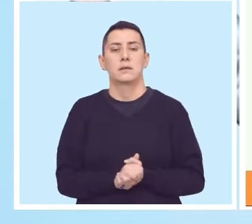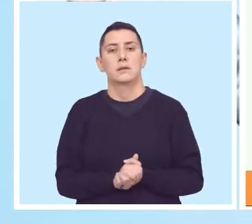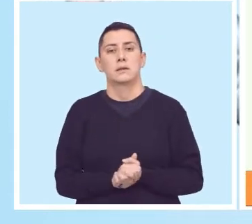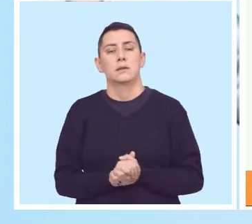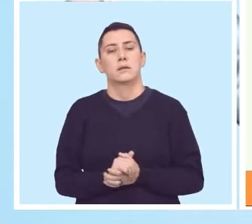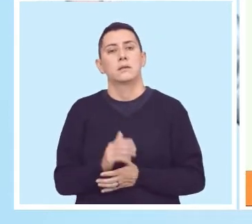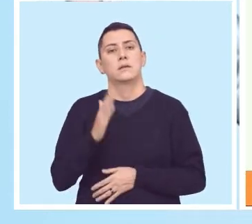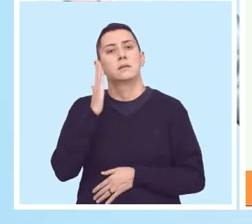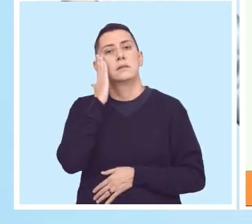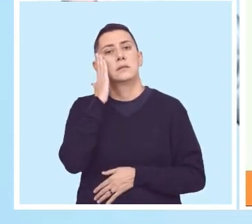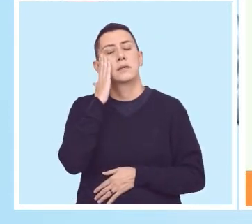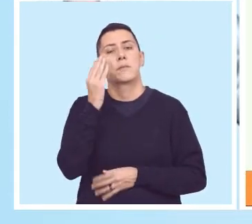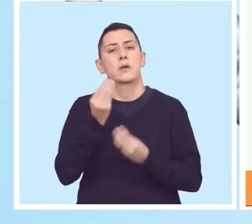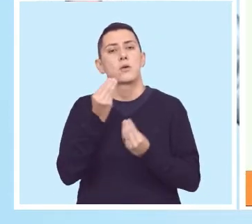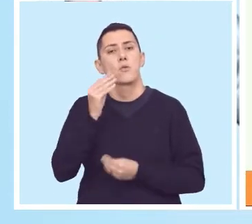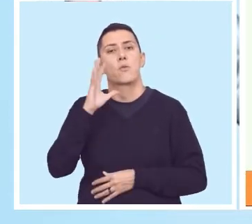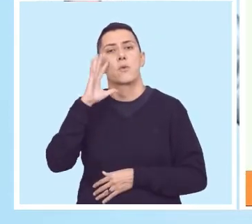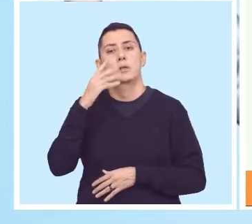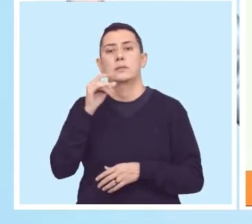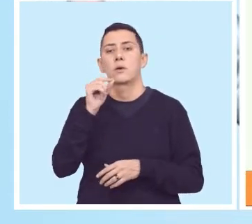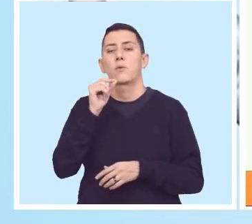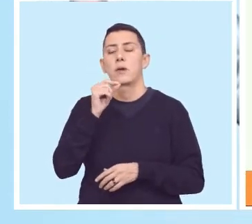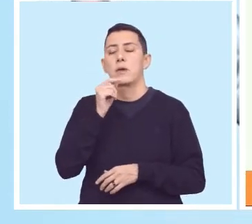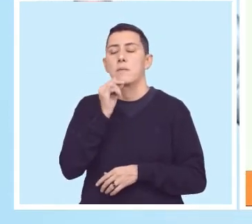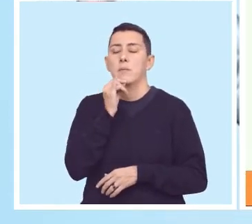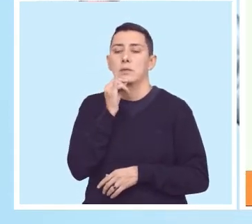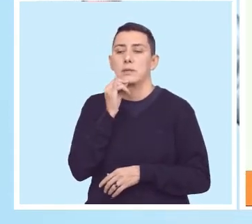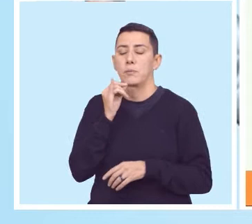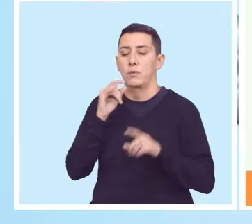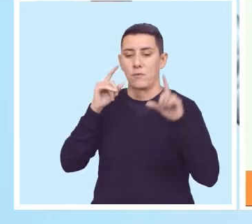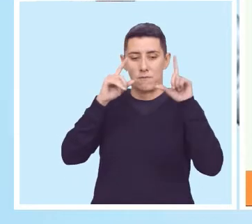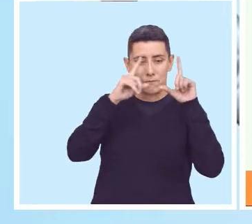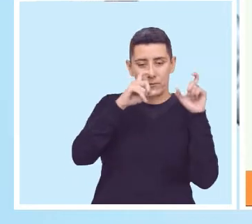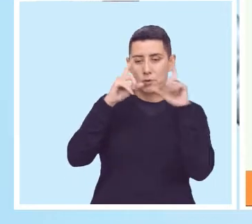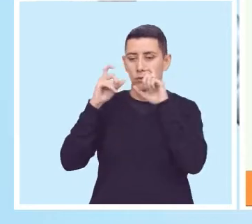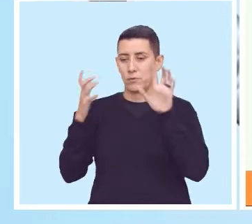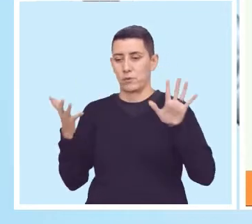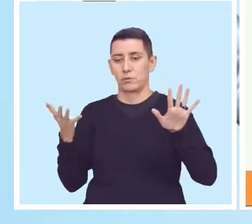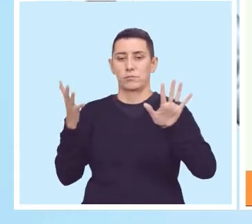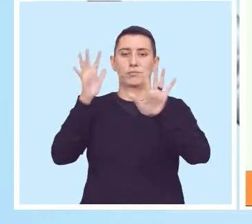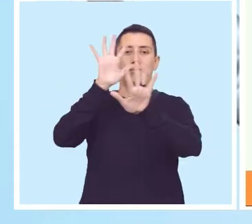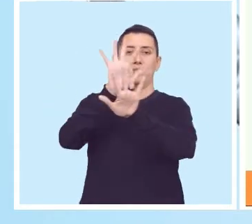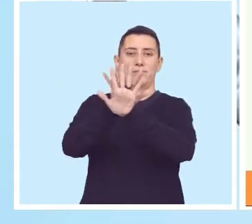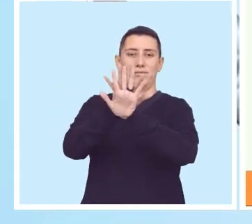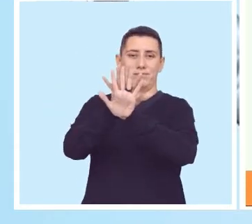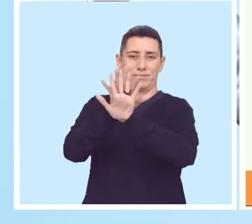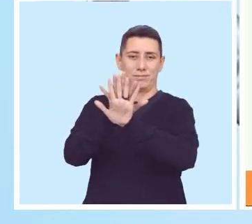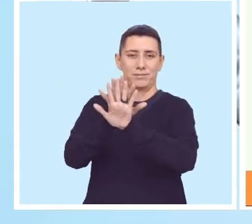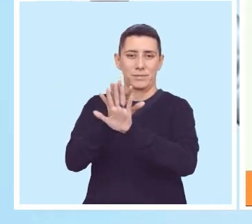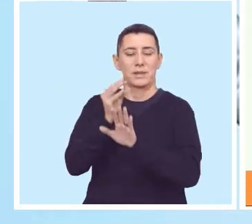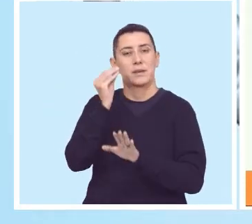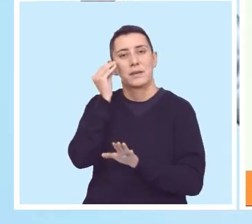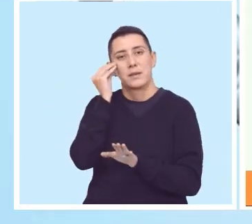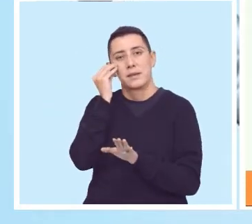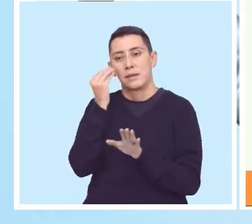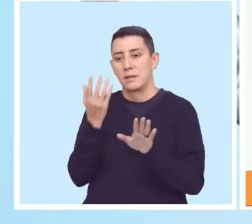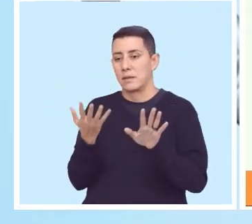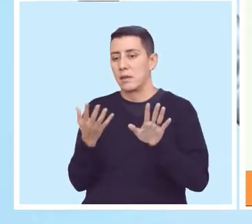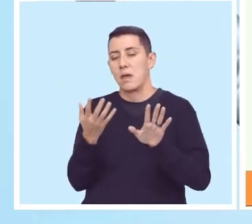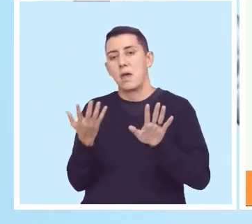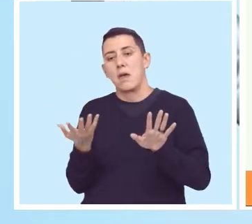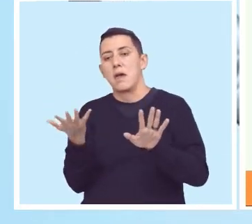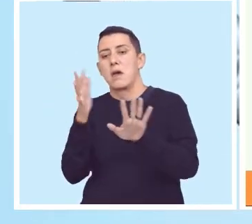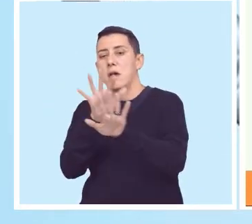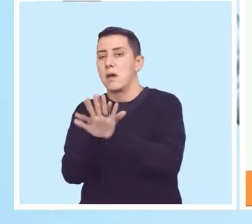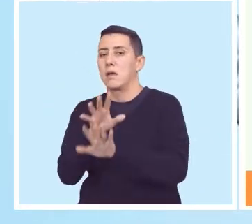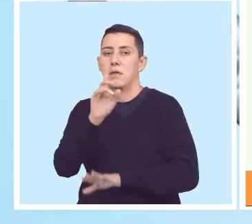certa forma, sobreposição entre imagens. Então, não é algo, eu tirei a imagem aqui e depois eu vou dar um espaço e tiro a próxima imagem. Não.